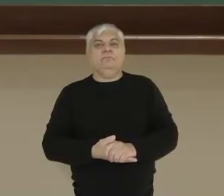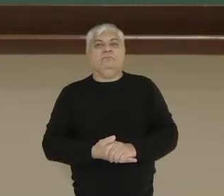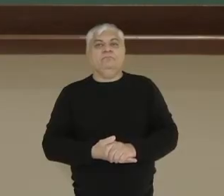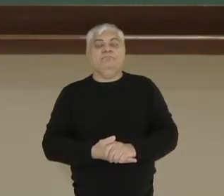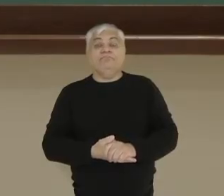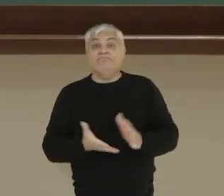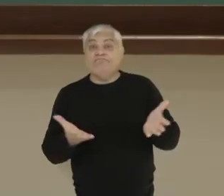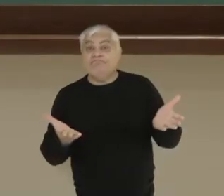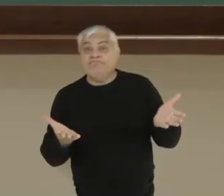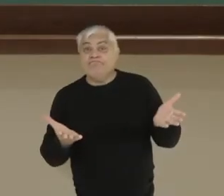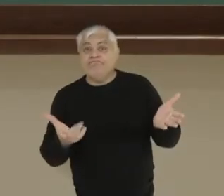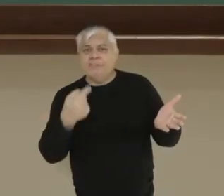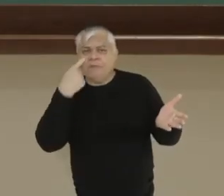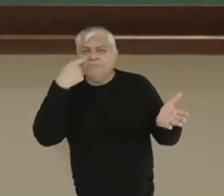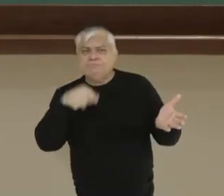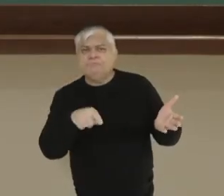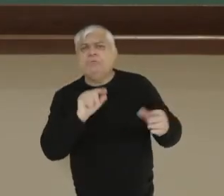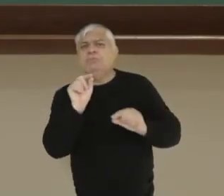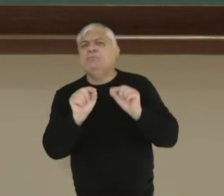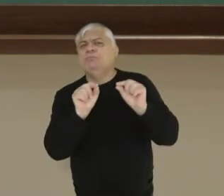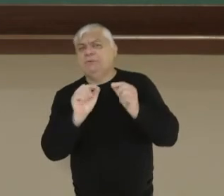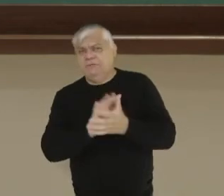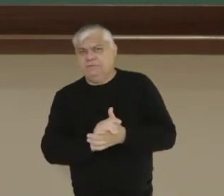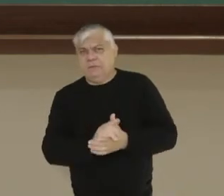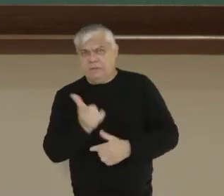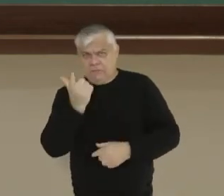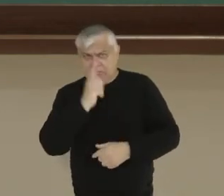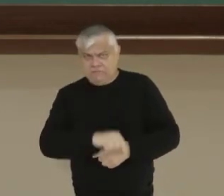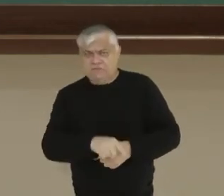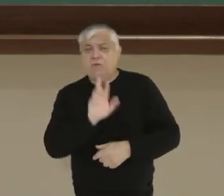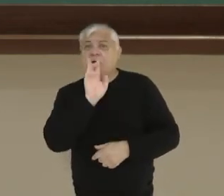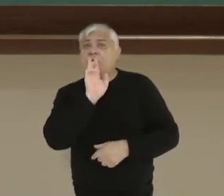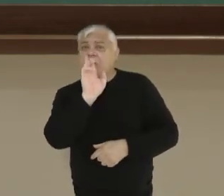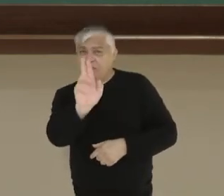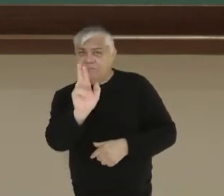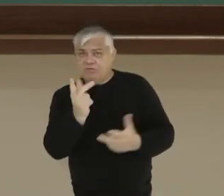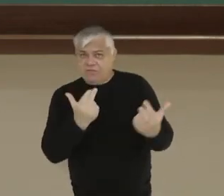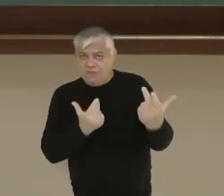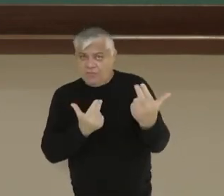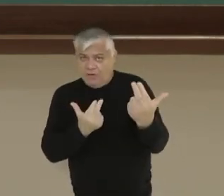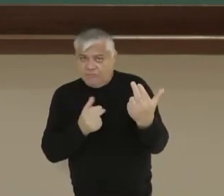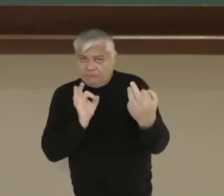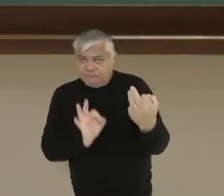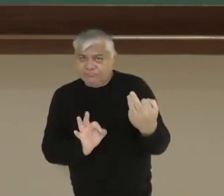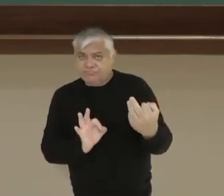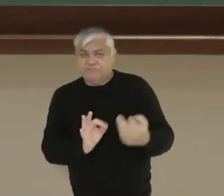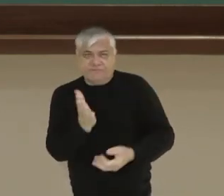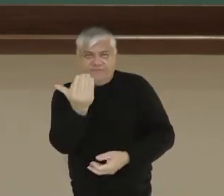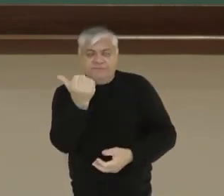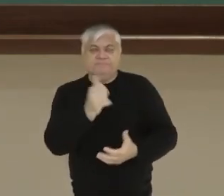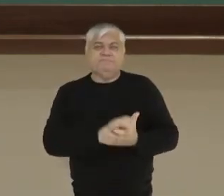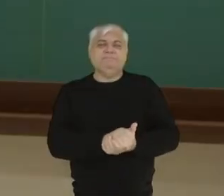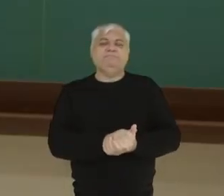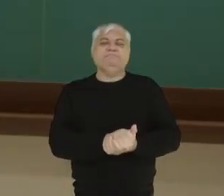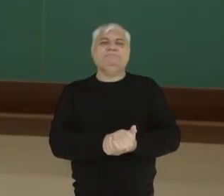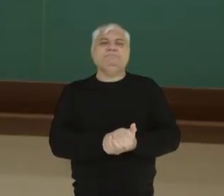E aí, o que, que você descobriu? Vamos ver se o teu resultado está parecido com o meu, se está certinho? Vamos lá, então.